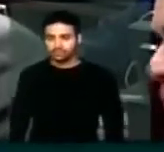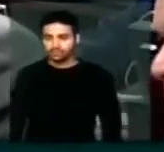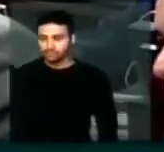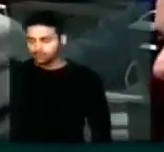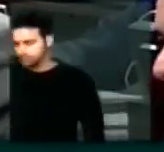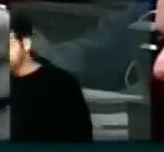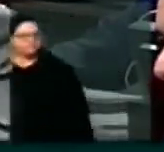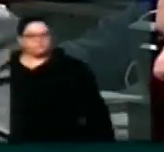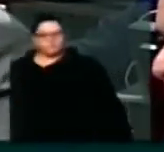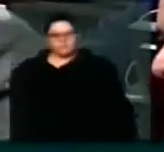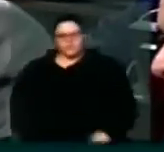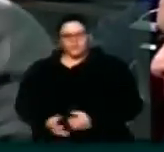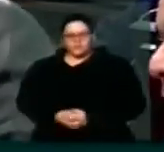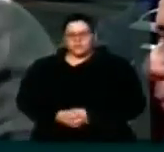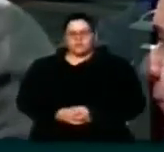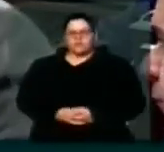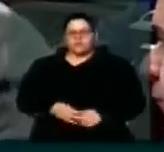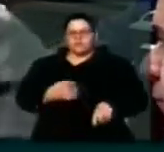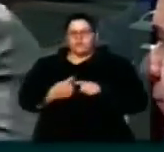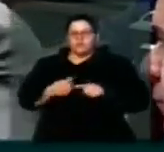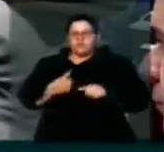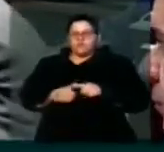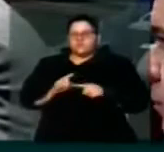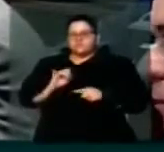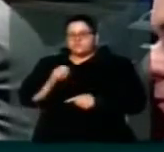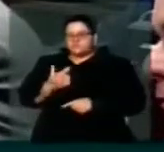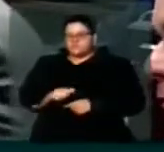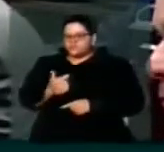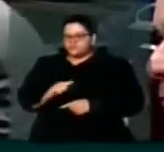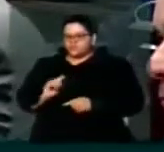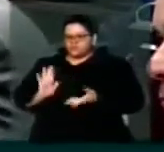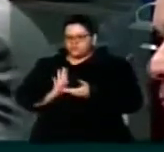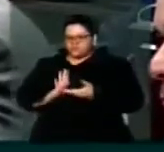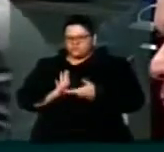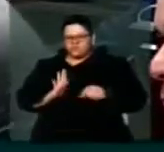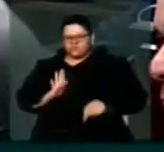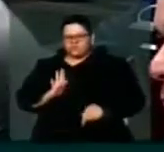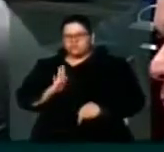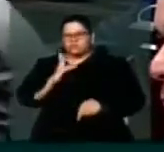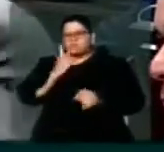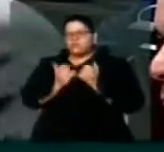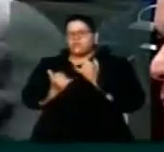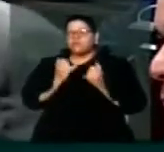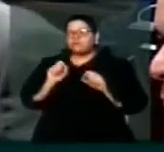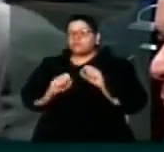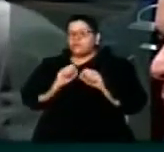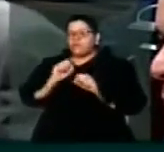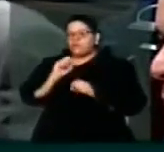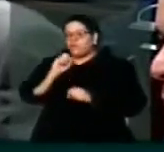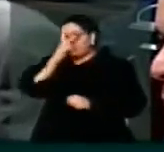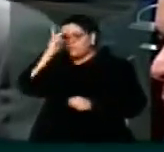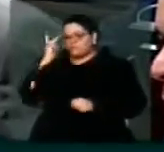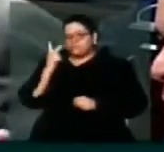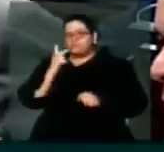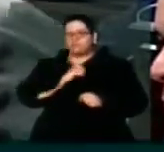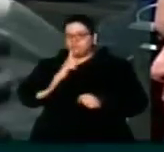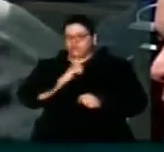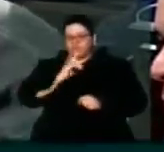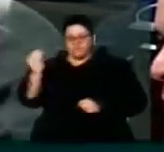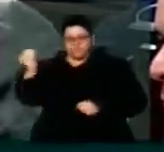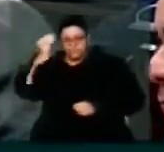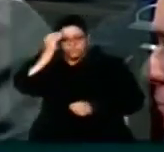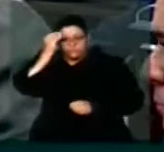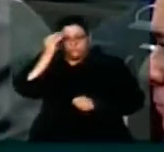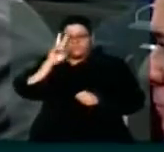casa. Porque senão parece que nós estamos deixando que quem vai ser investigado investigue. Não